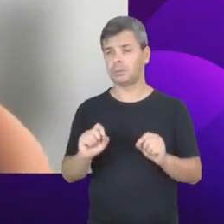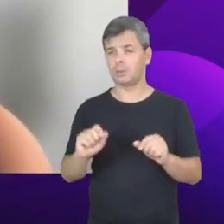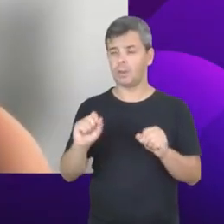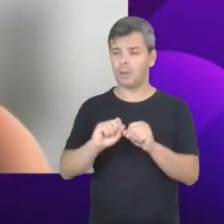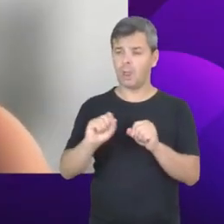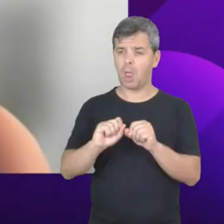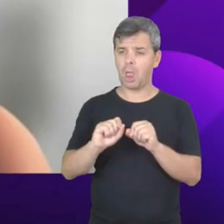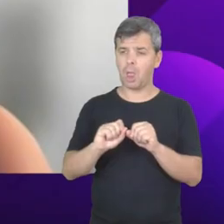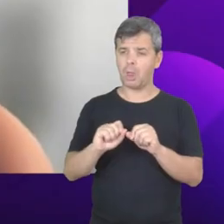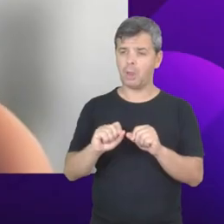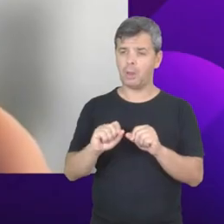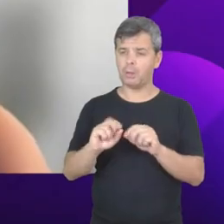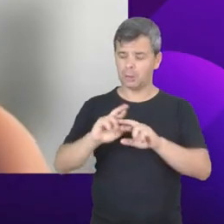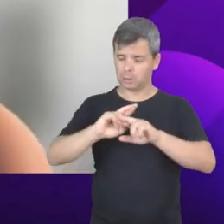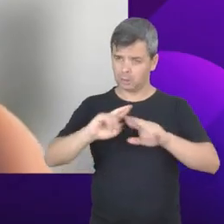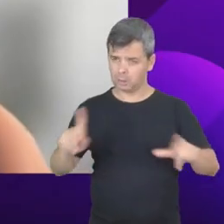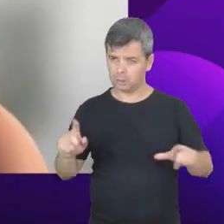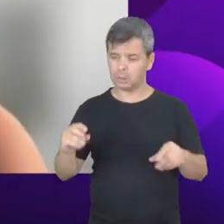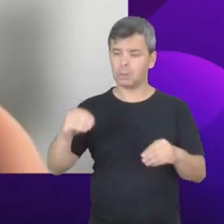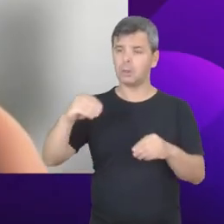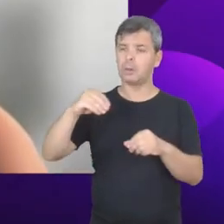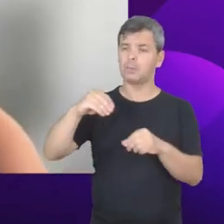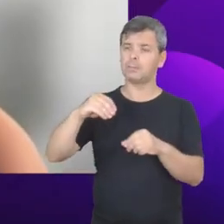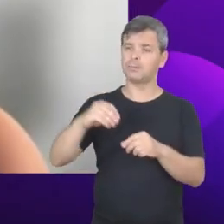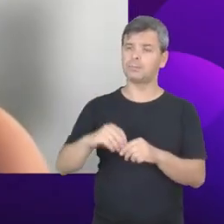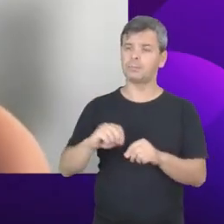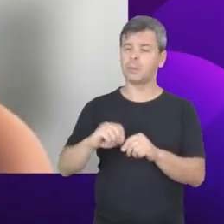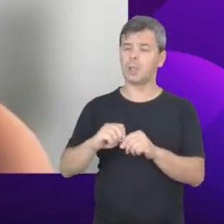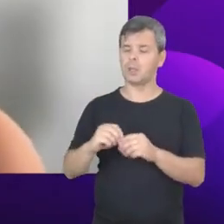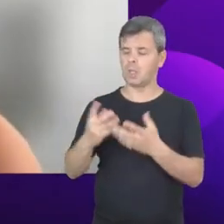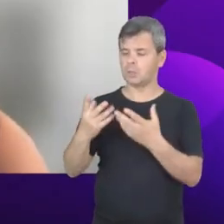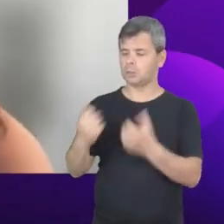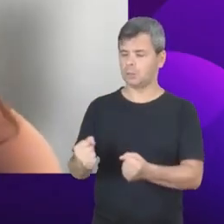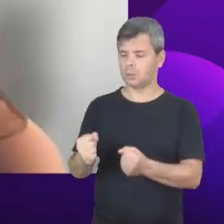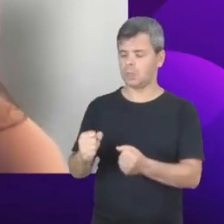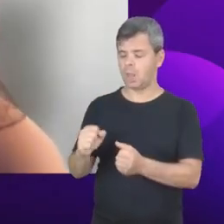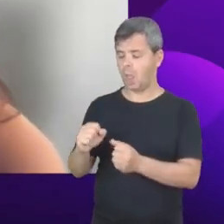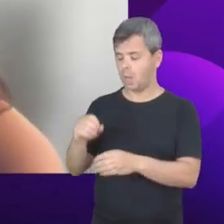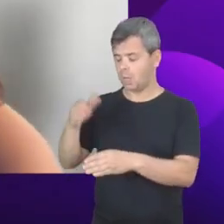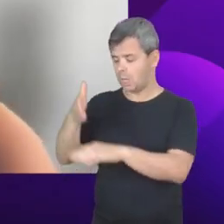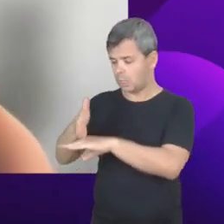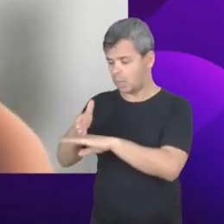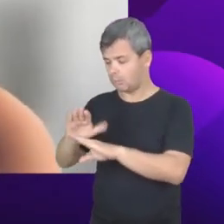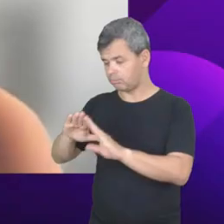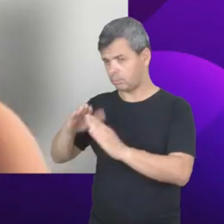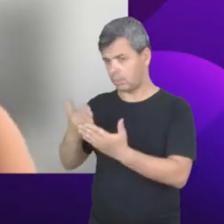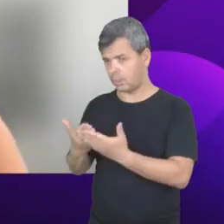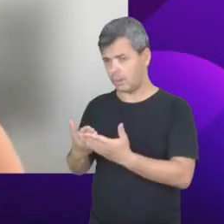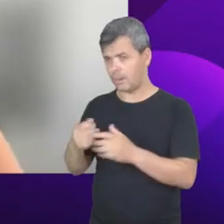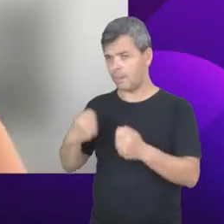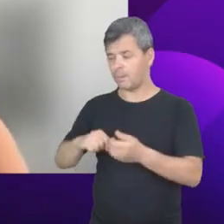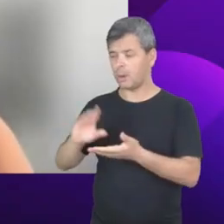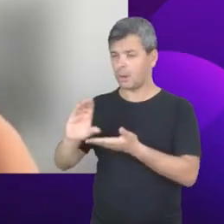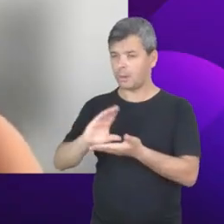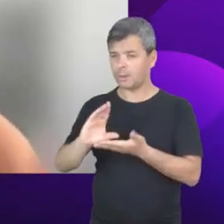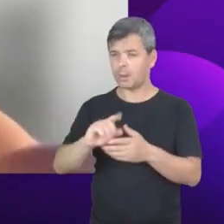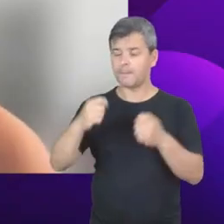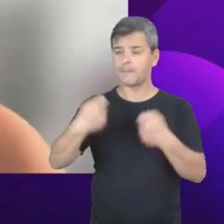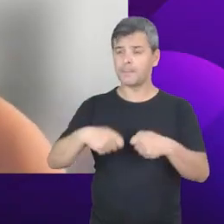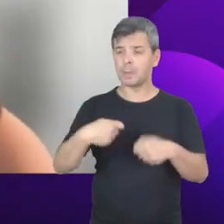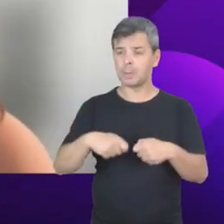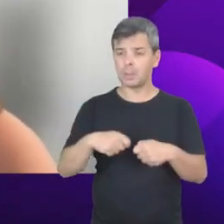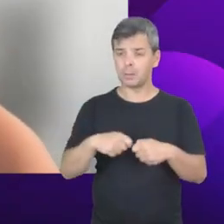faz uma grande diferença na adesão escolar, porque para você ser beneficiário, você